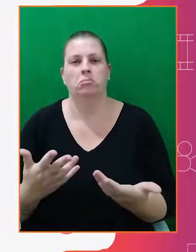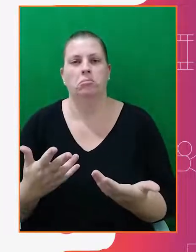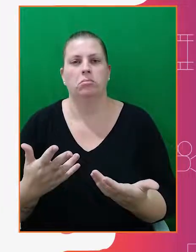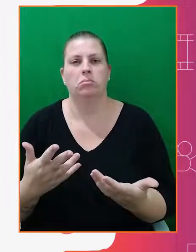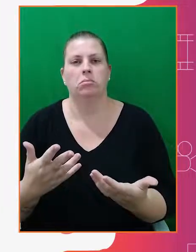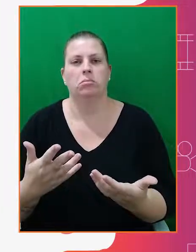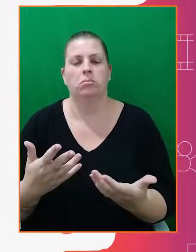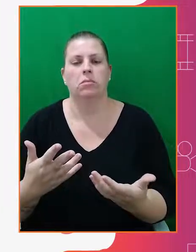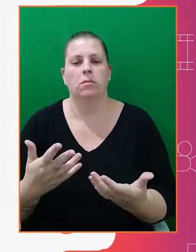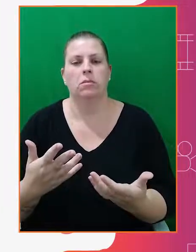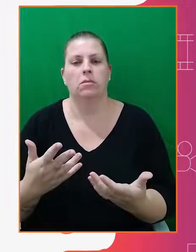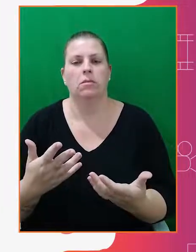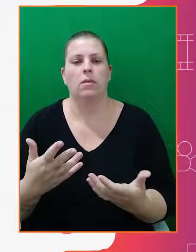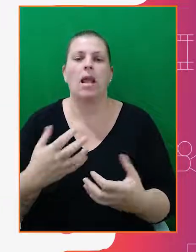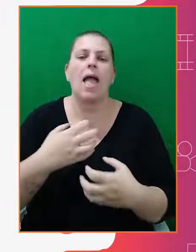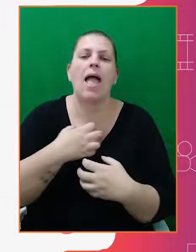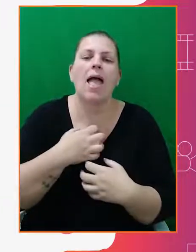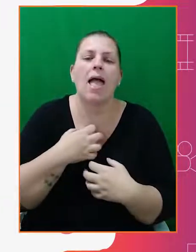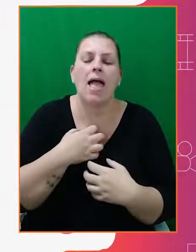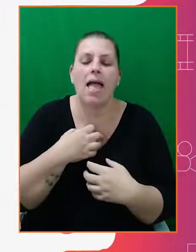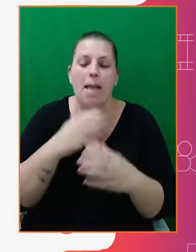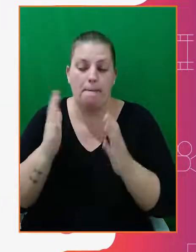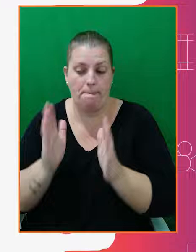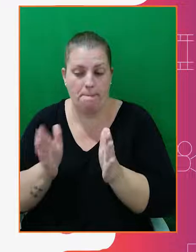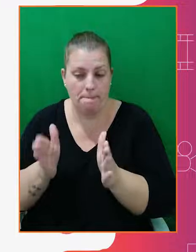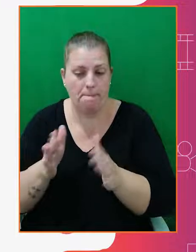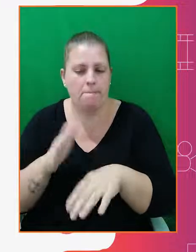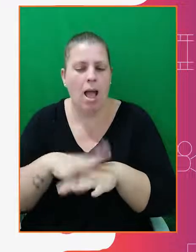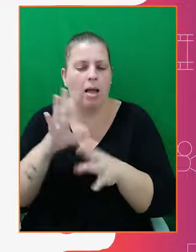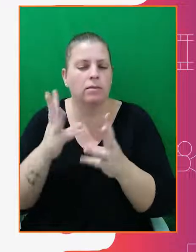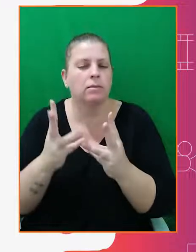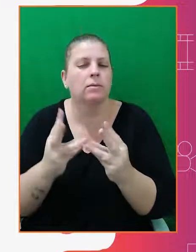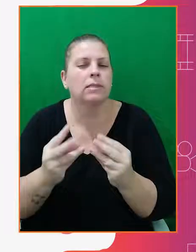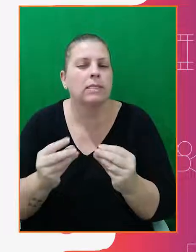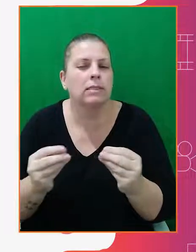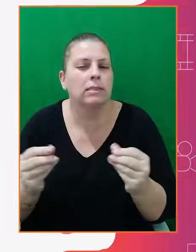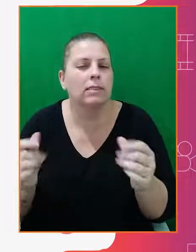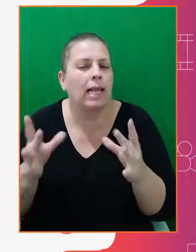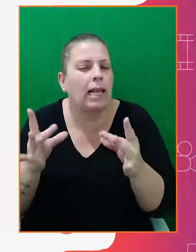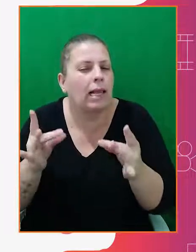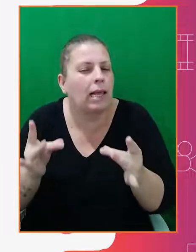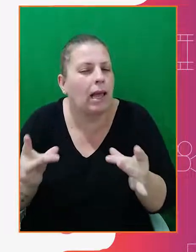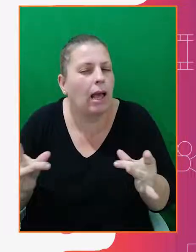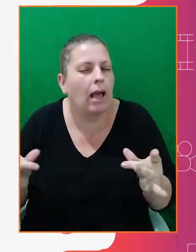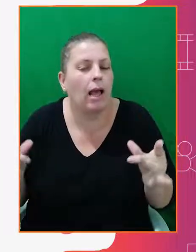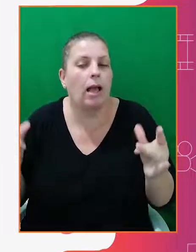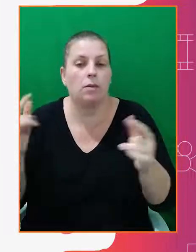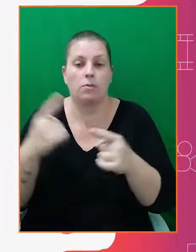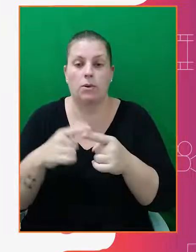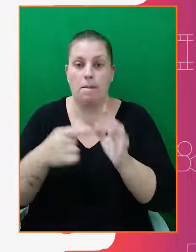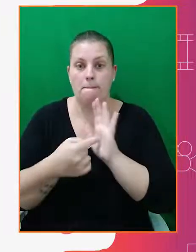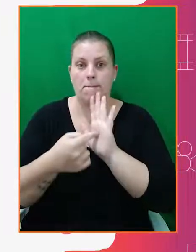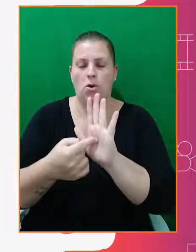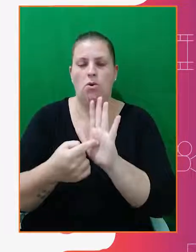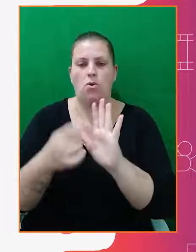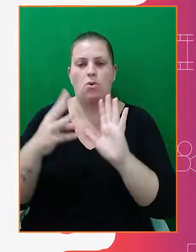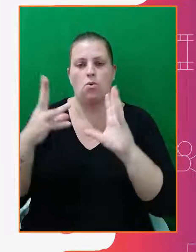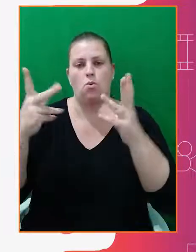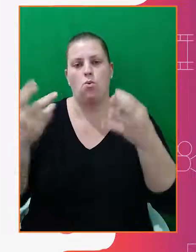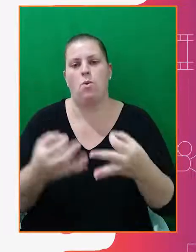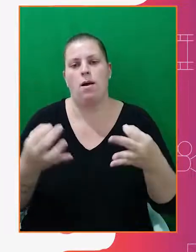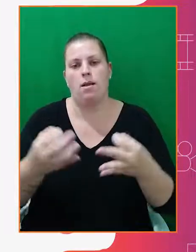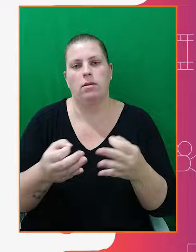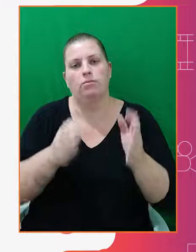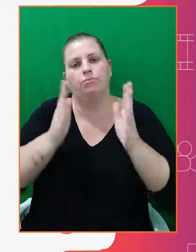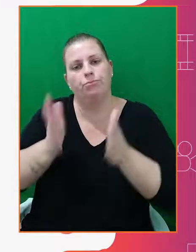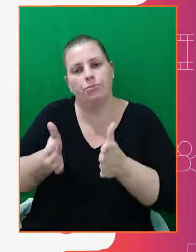a parte mais sensível, vamos assim dizer, de uma produção, porque é ela que vai mostrar a qualidade